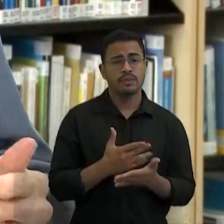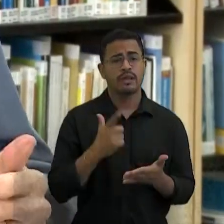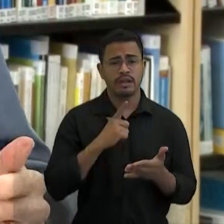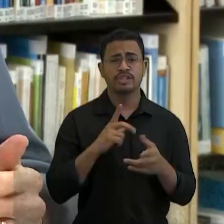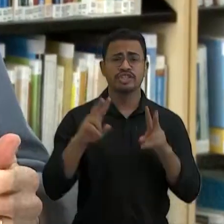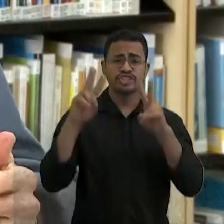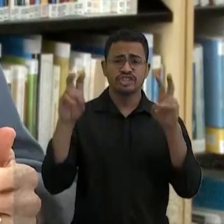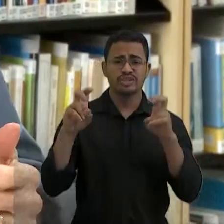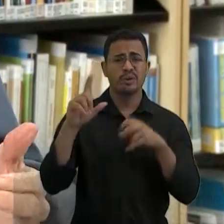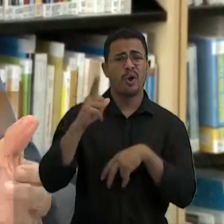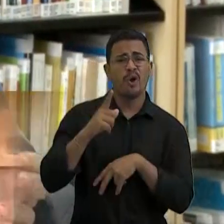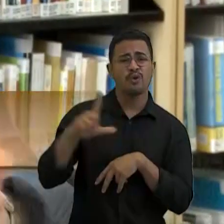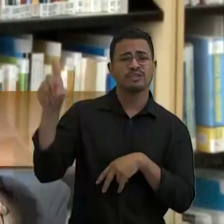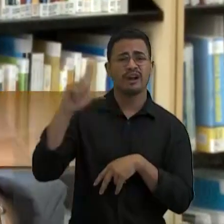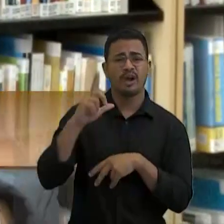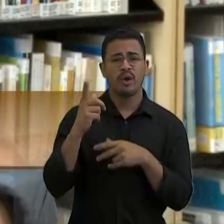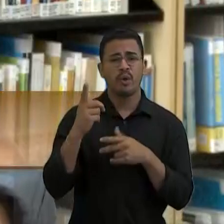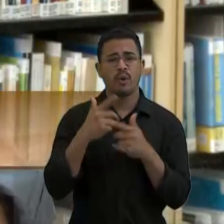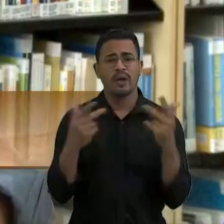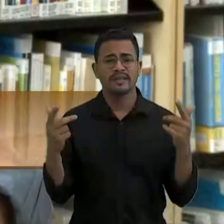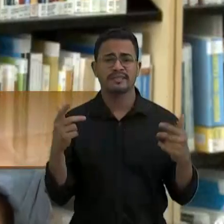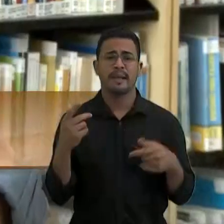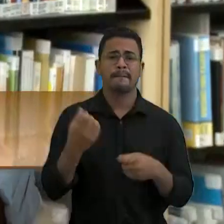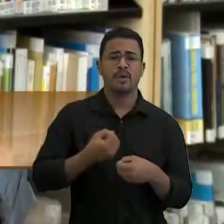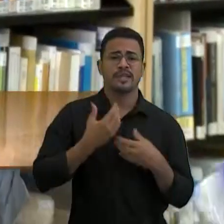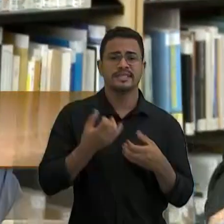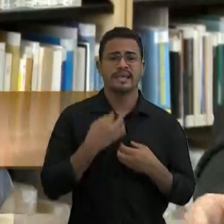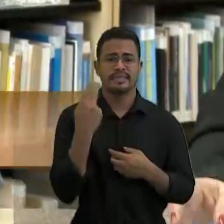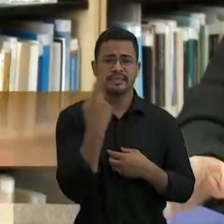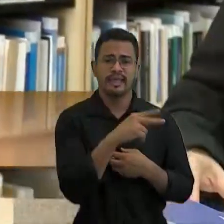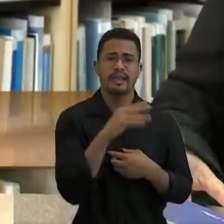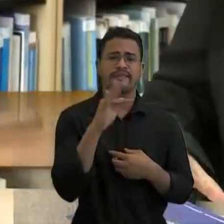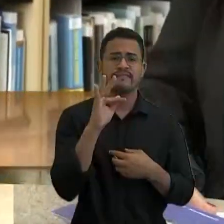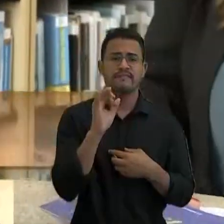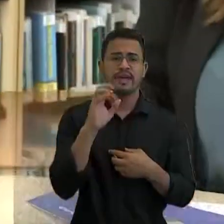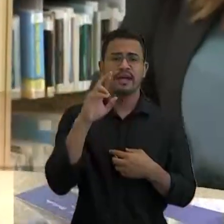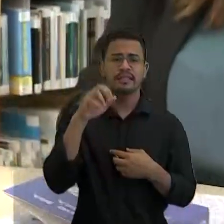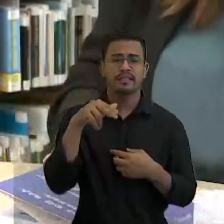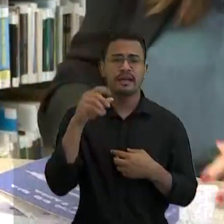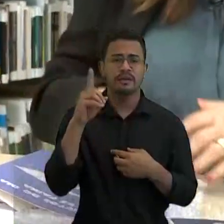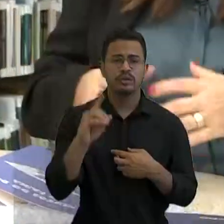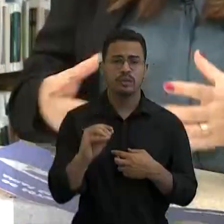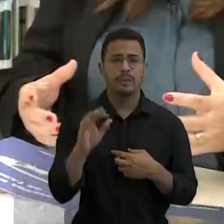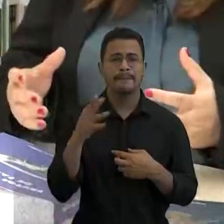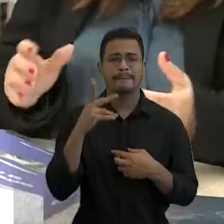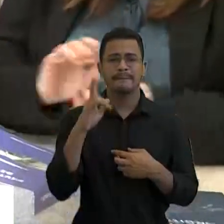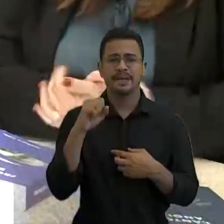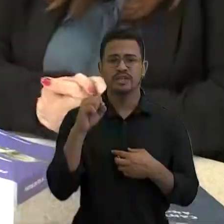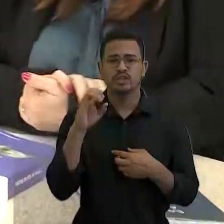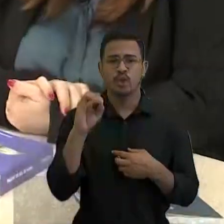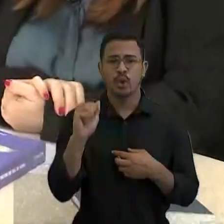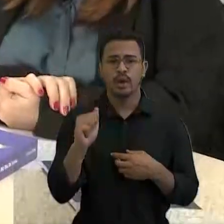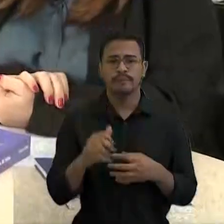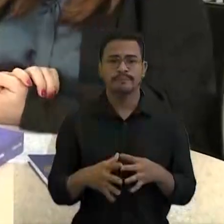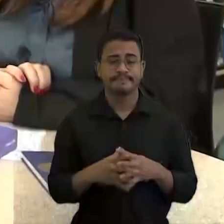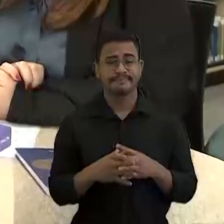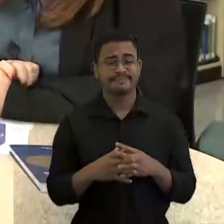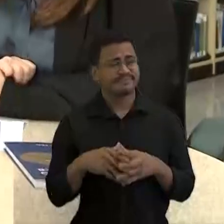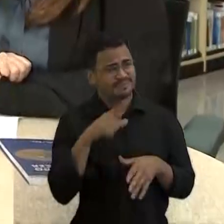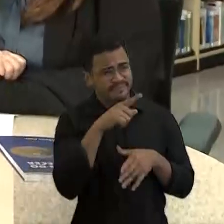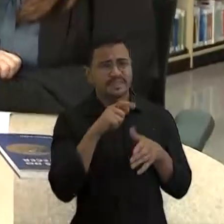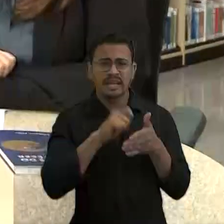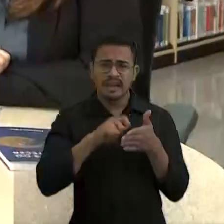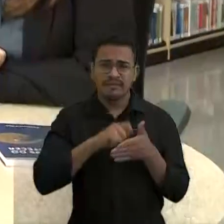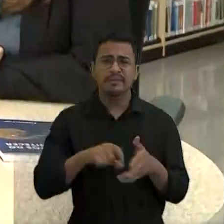Coisa na Poesia de Fernando Pessoa. Nossa. E o senhor também escreveu muito sobre Machado